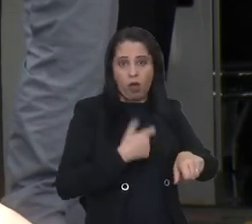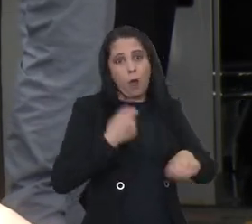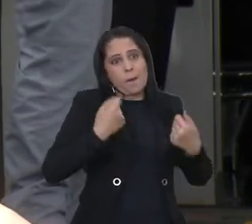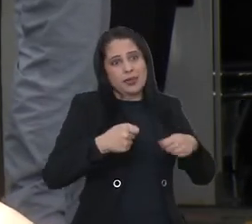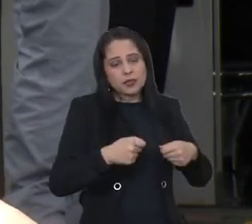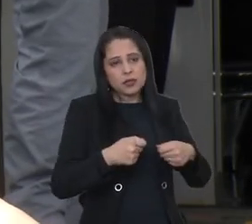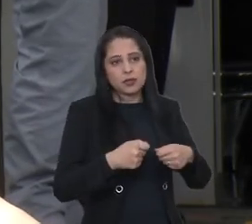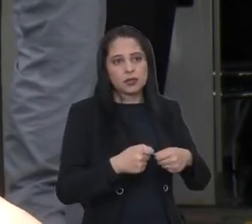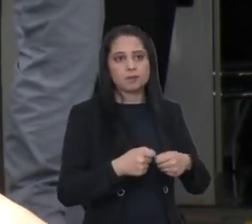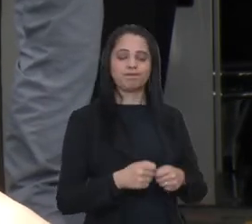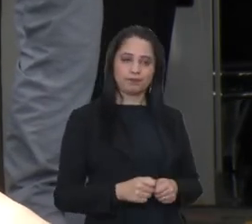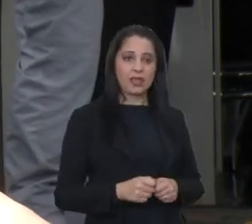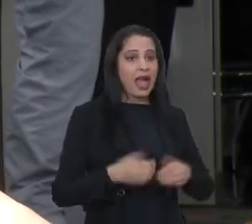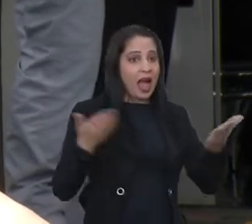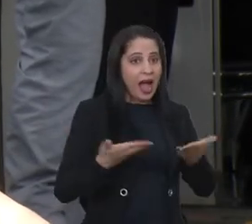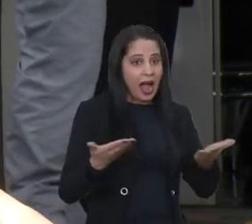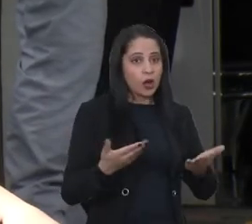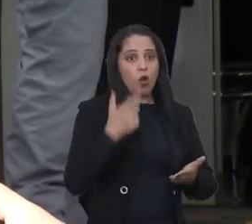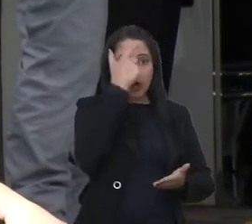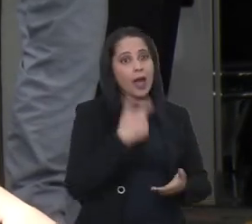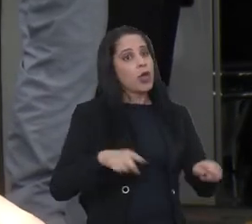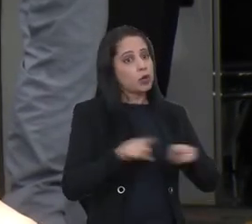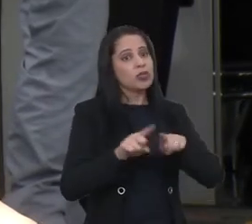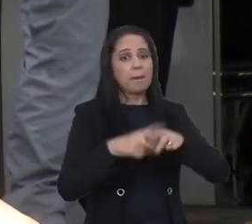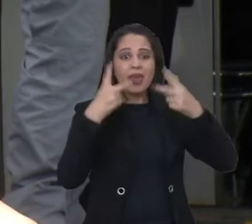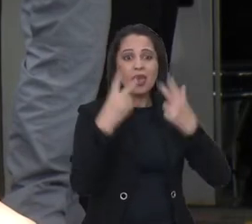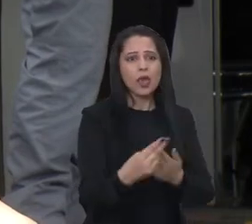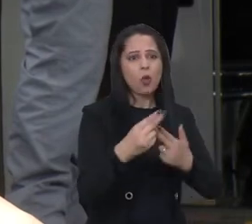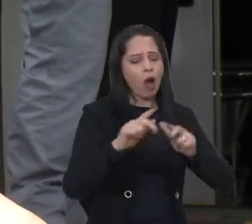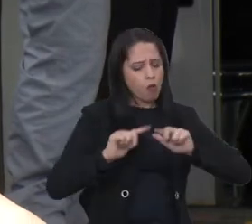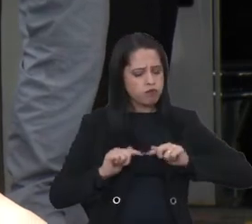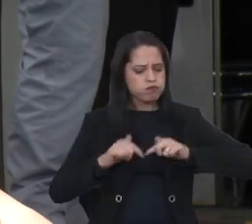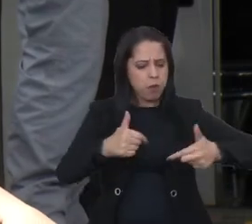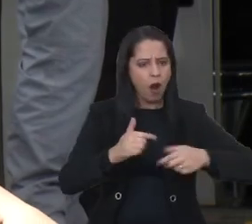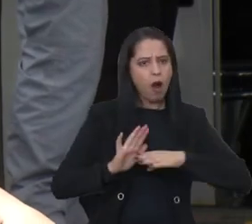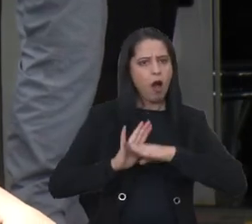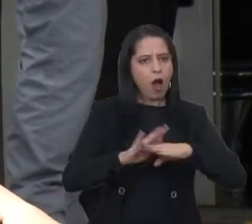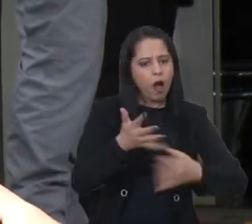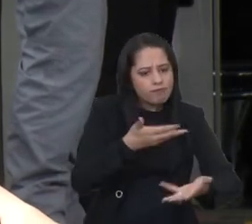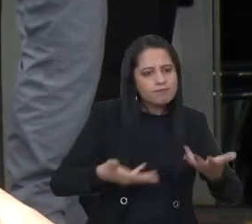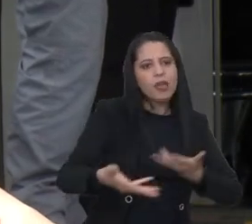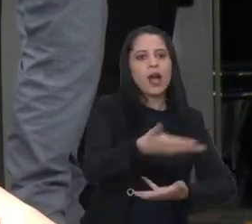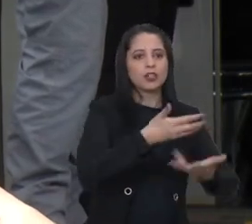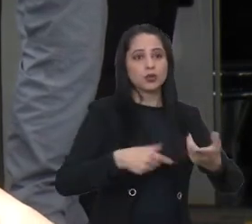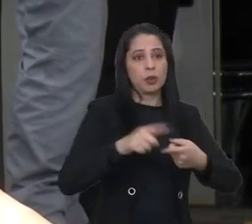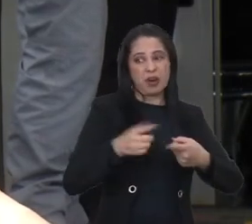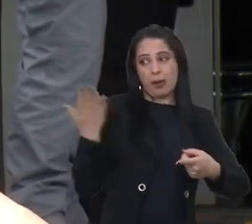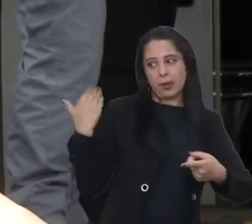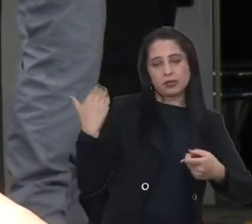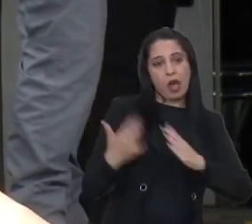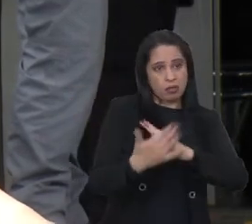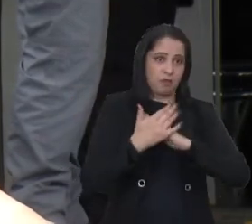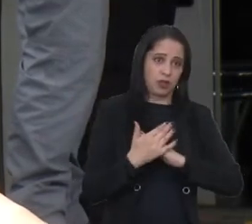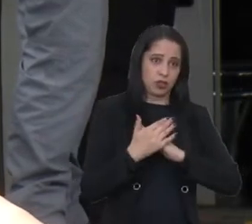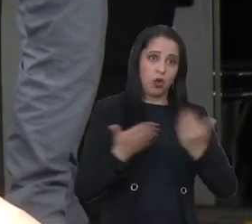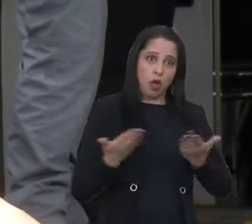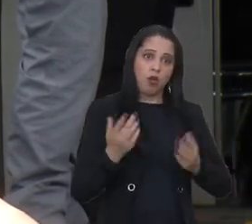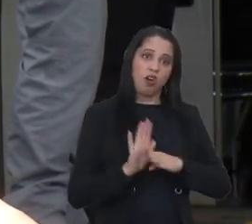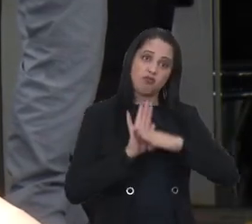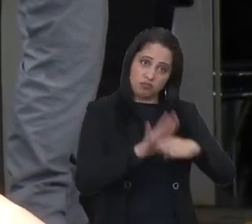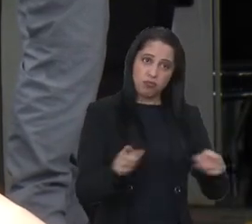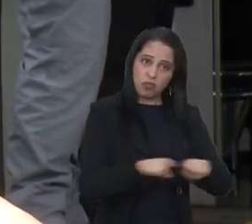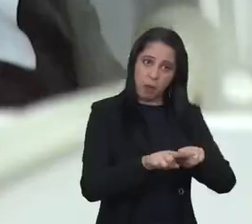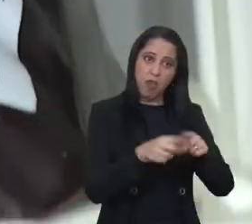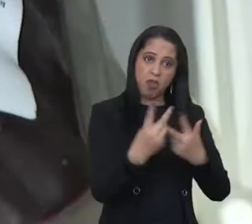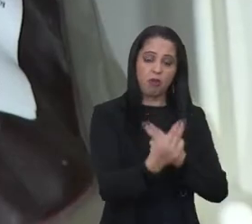para mim naquele momento que eu precisava e hoje eu faço esse ato de amor correspondente a esse amor que também foi me